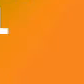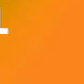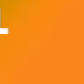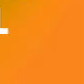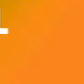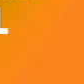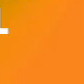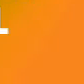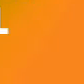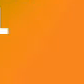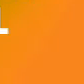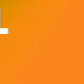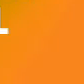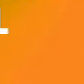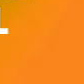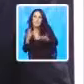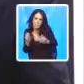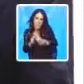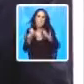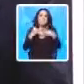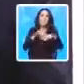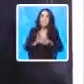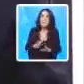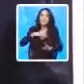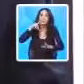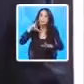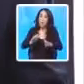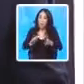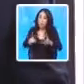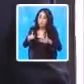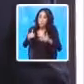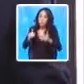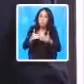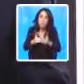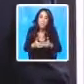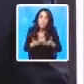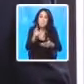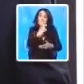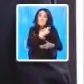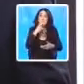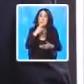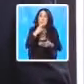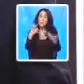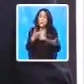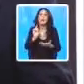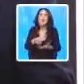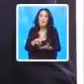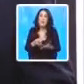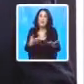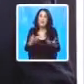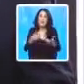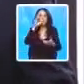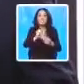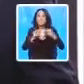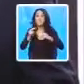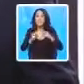Sócrates comprometeu o futuro de Portugal. A verdade é que Portugal foi conduzido a uma situação em que, a partir de maio, as palavras são as do Ministro